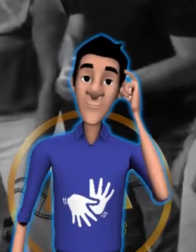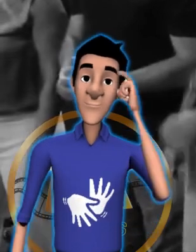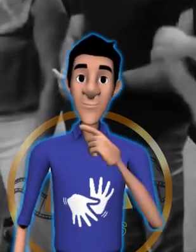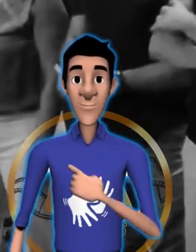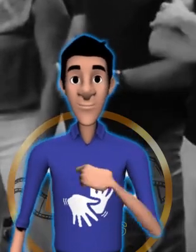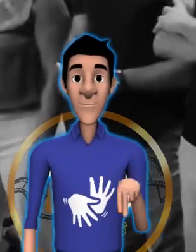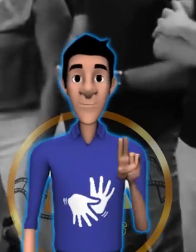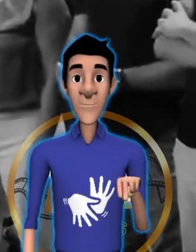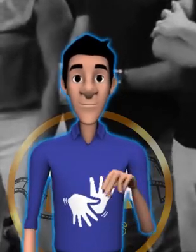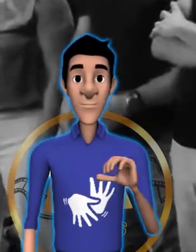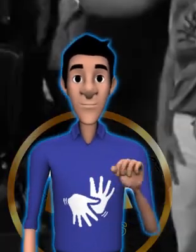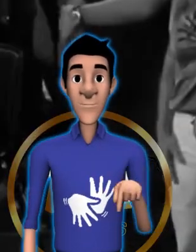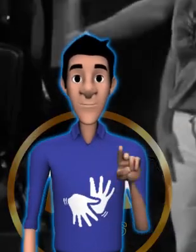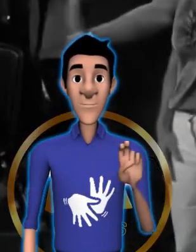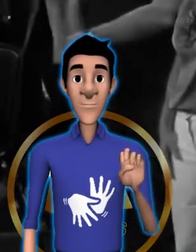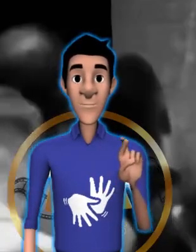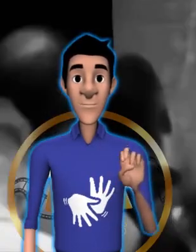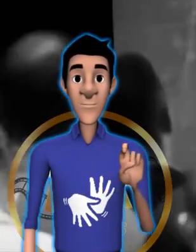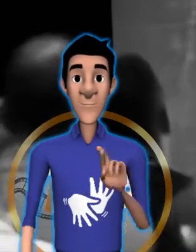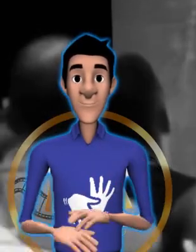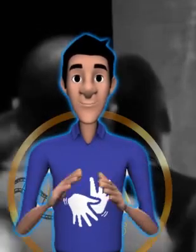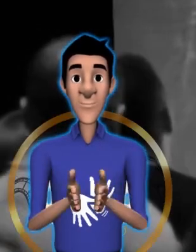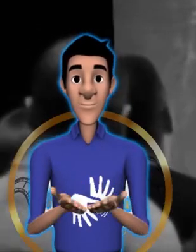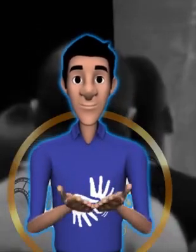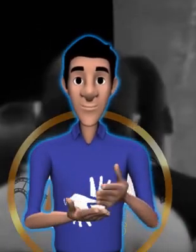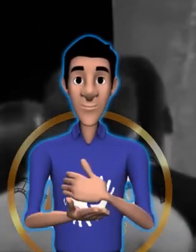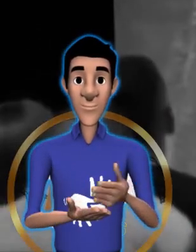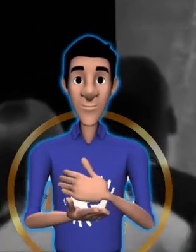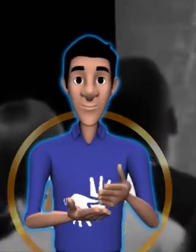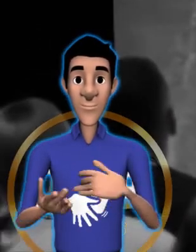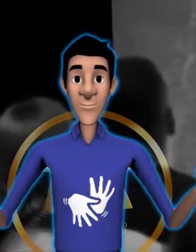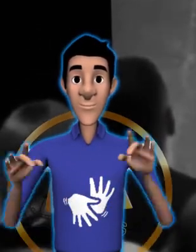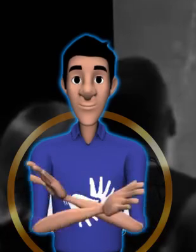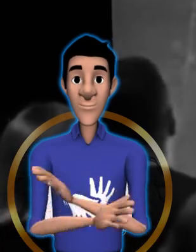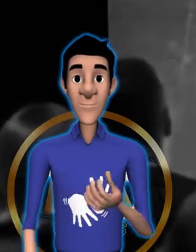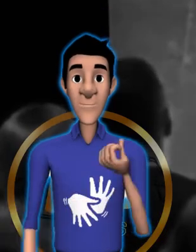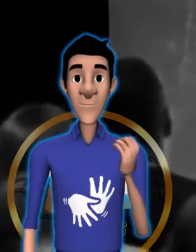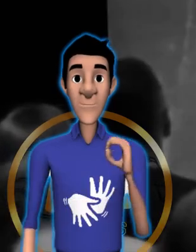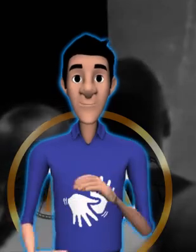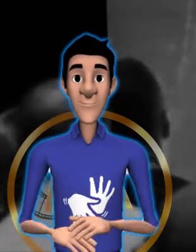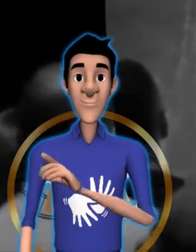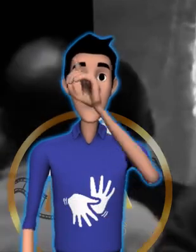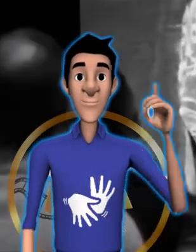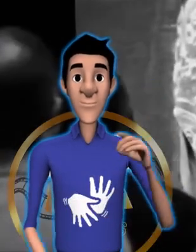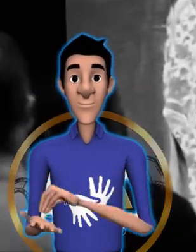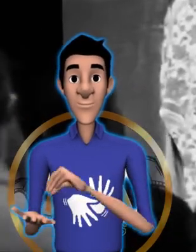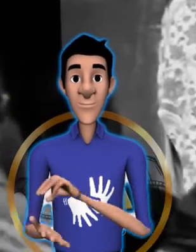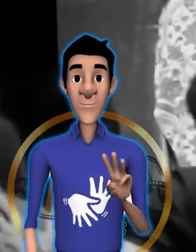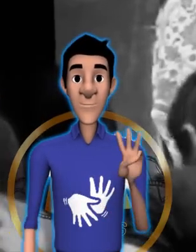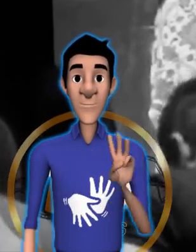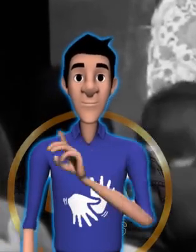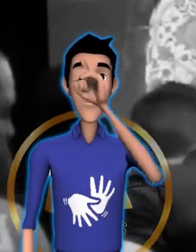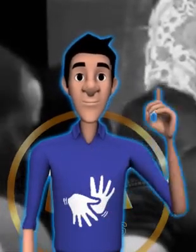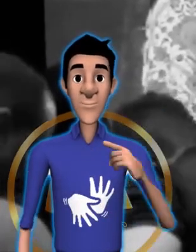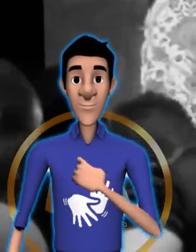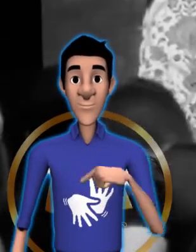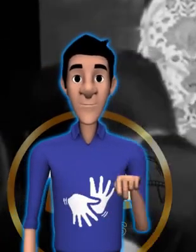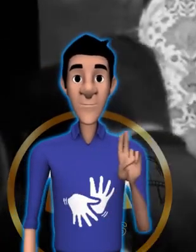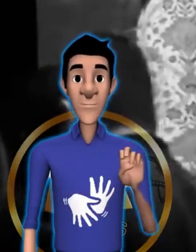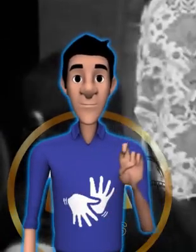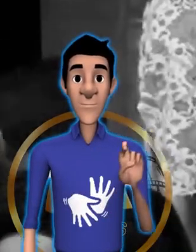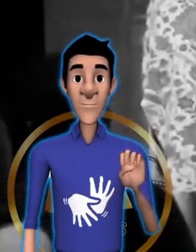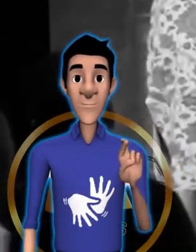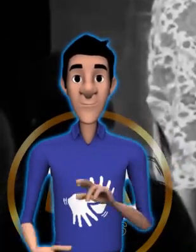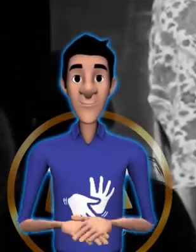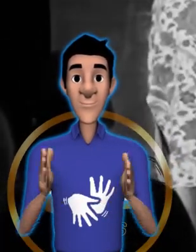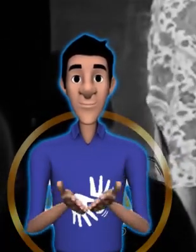acabado. Que eu não ia mais viver. E eu só perguntava para Deus o que eu vou